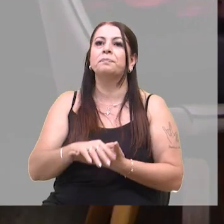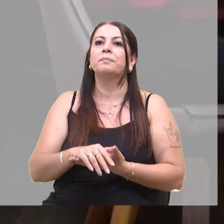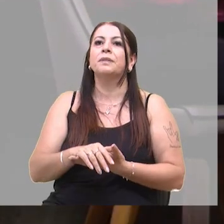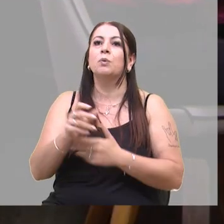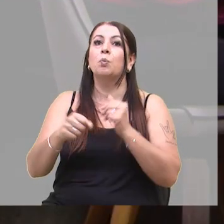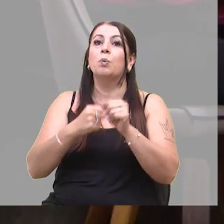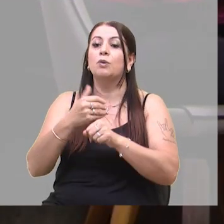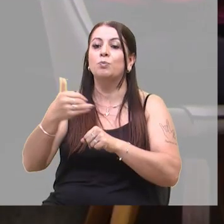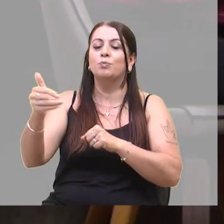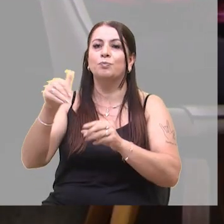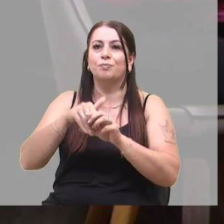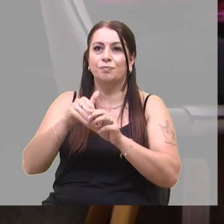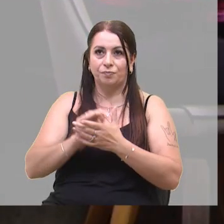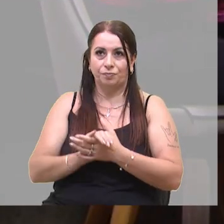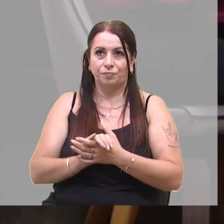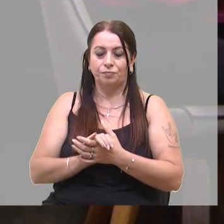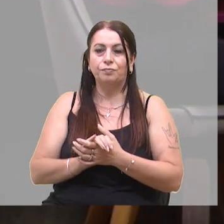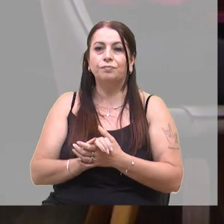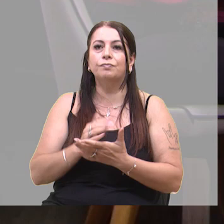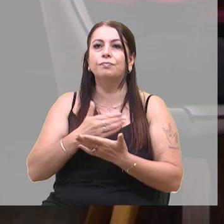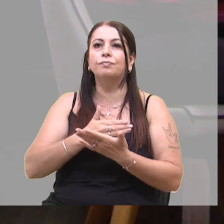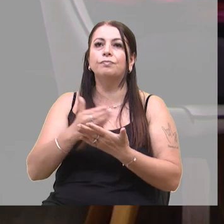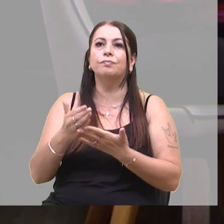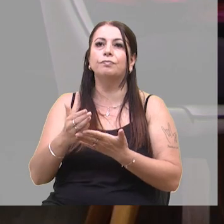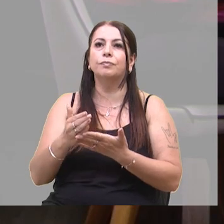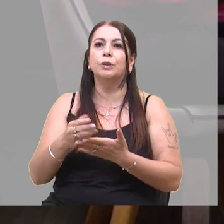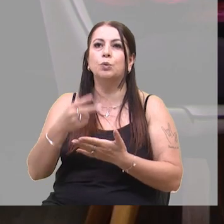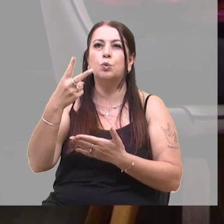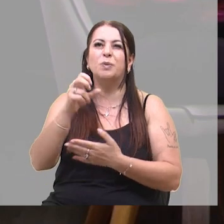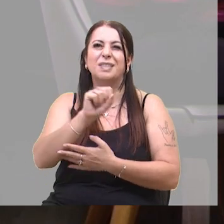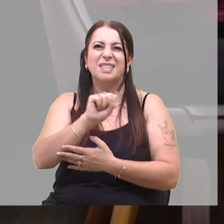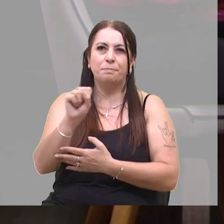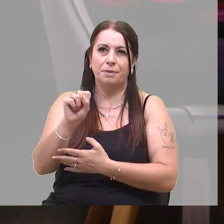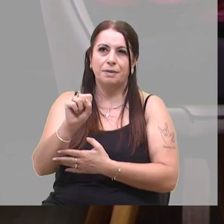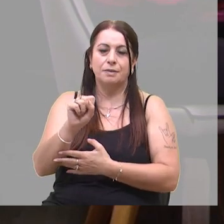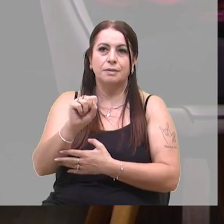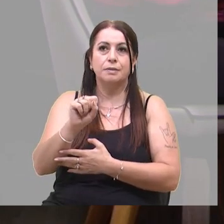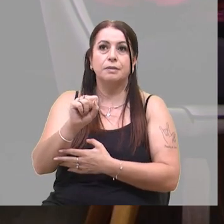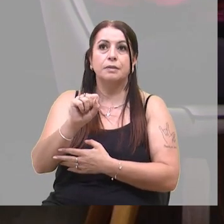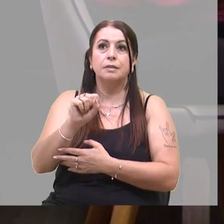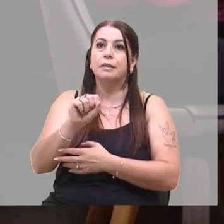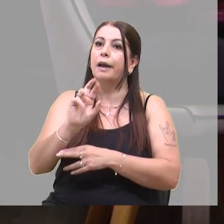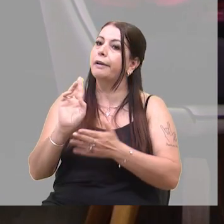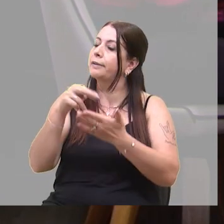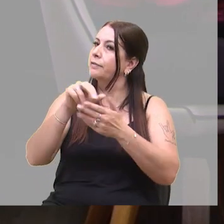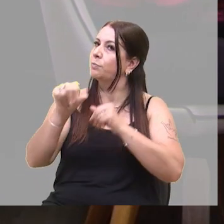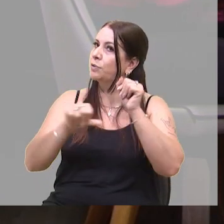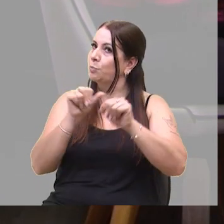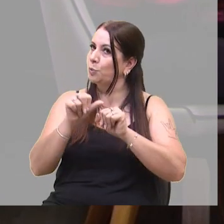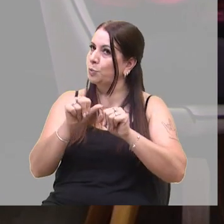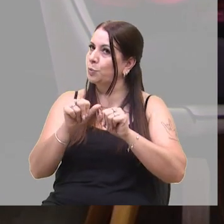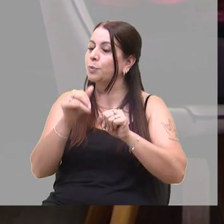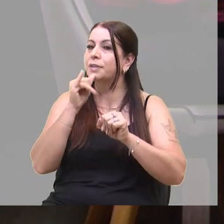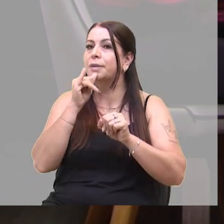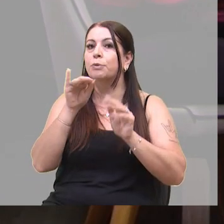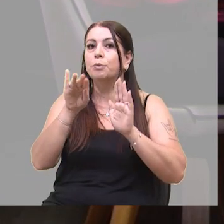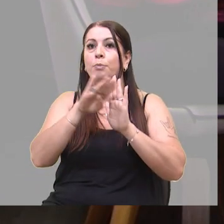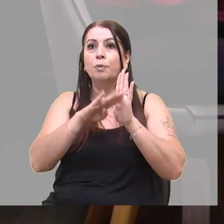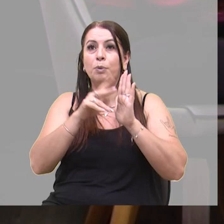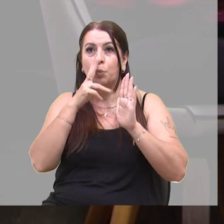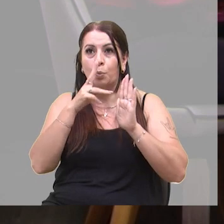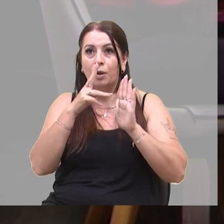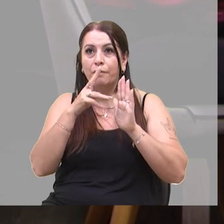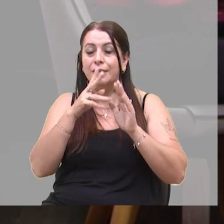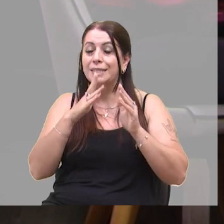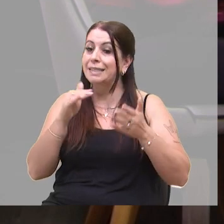programa aqui, presidente, ano eleitoral. A partir do segundo semestre, a realidade vai mudar muito aqui na Câmara.